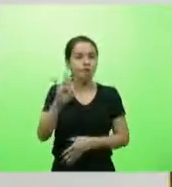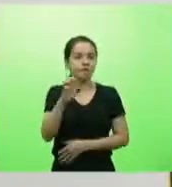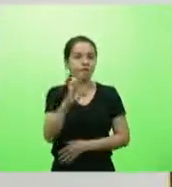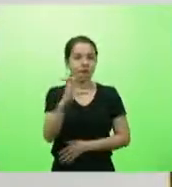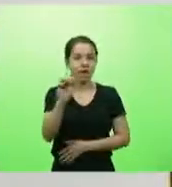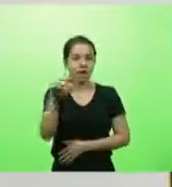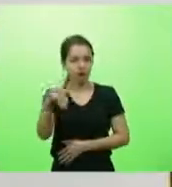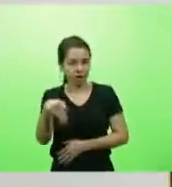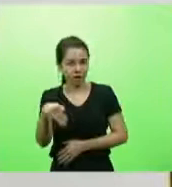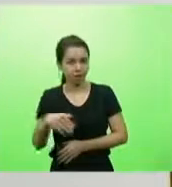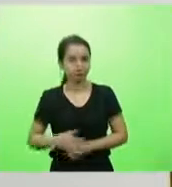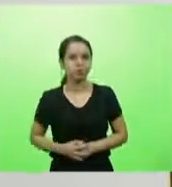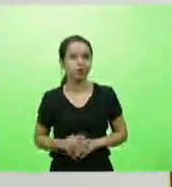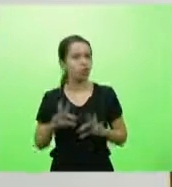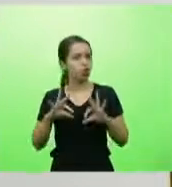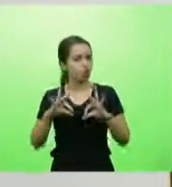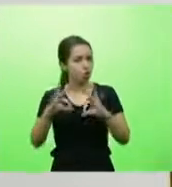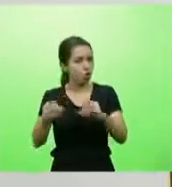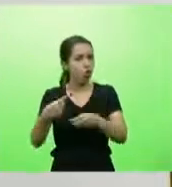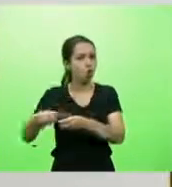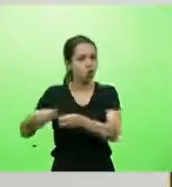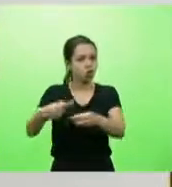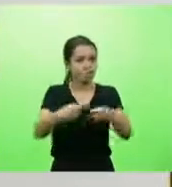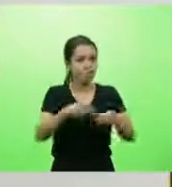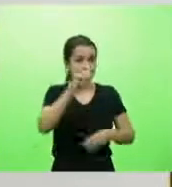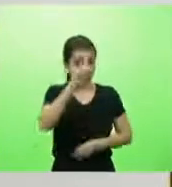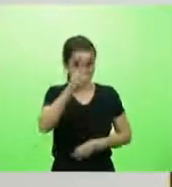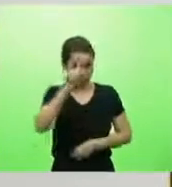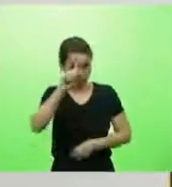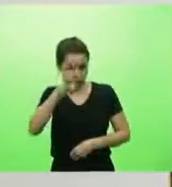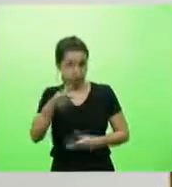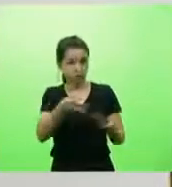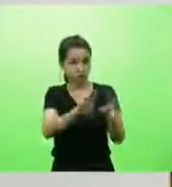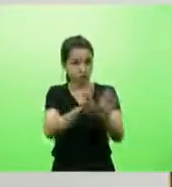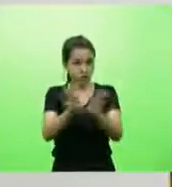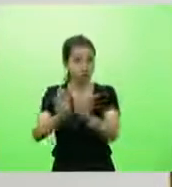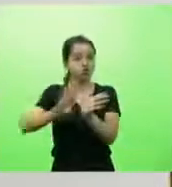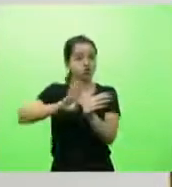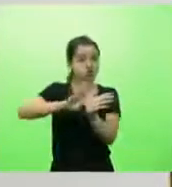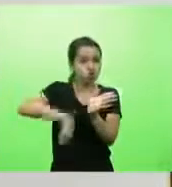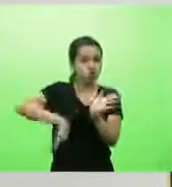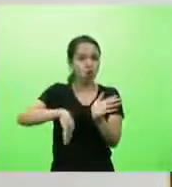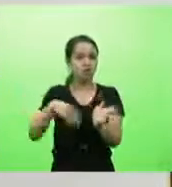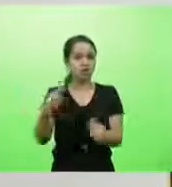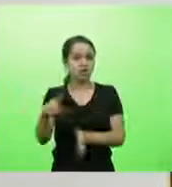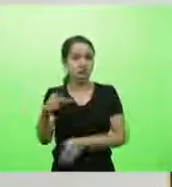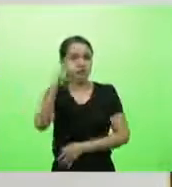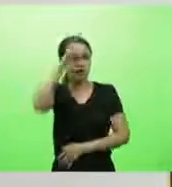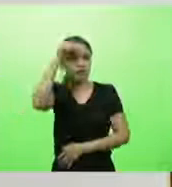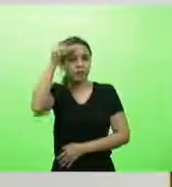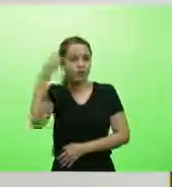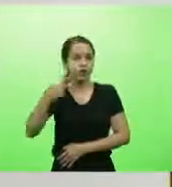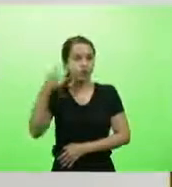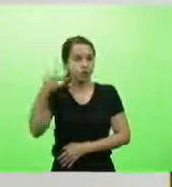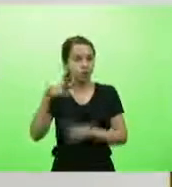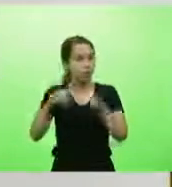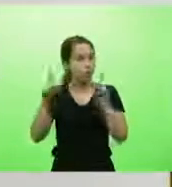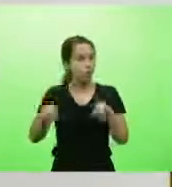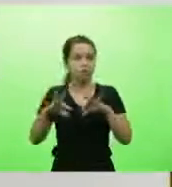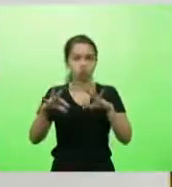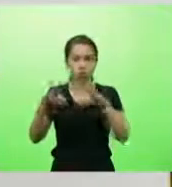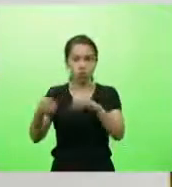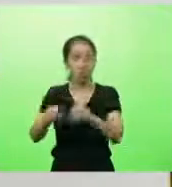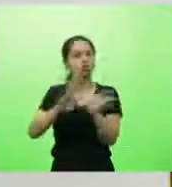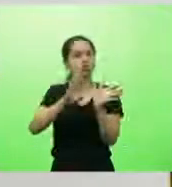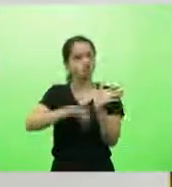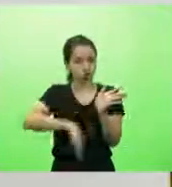tal FECAM? Todos os municípios que mandaram fechar, descontado prefeitos, vereadores, os funcionários, todos. Desconta?